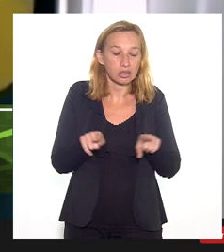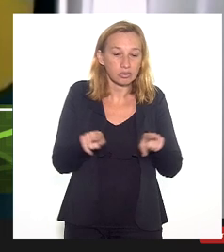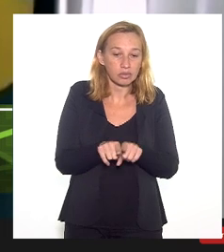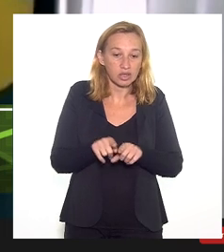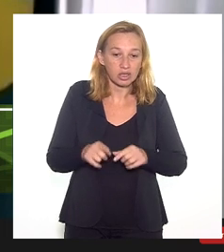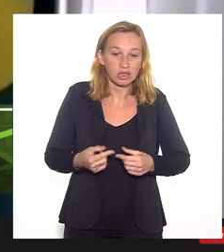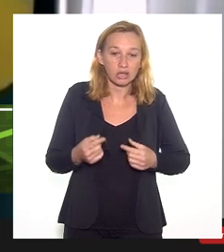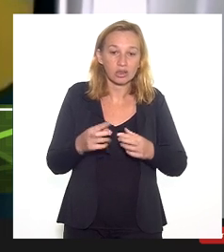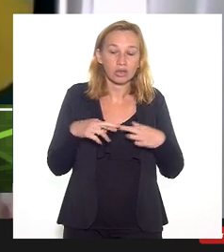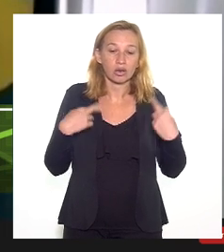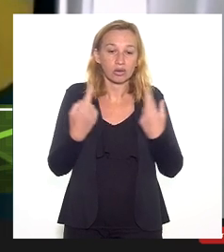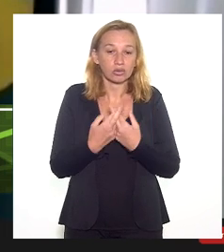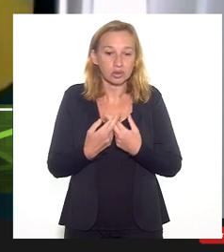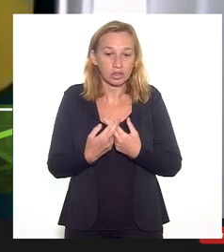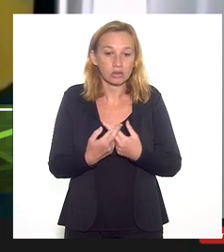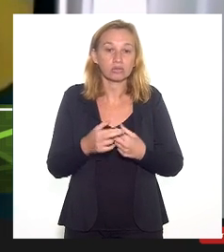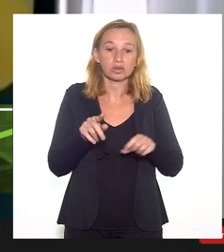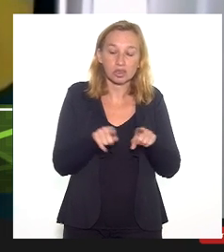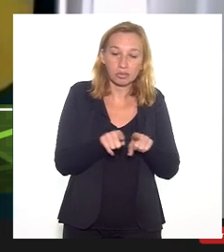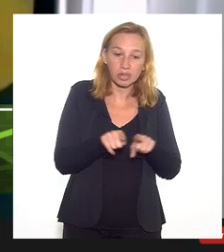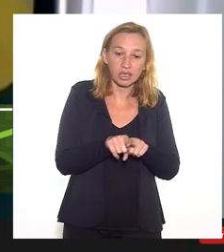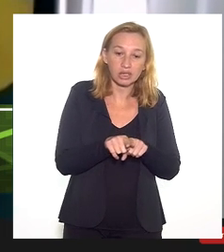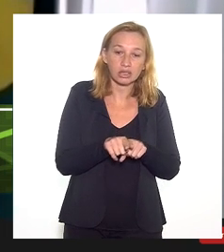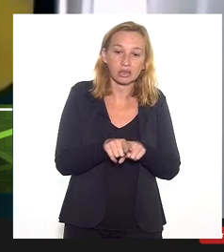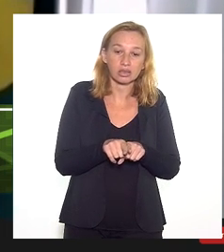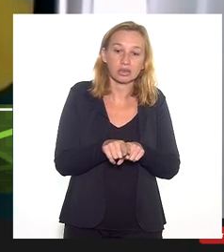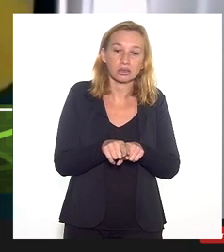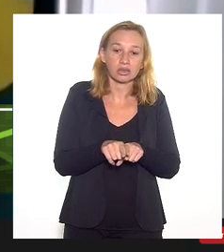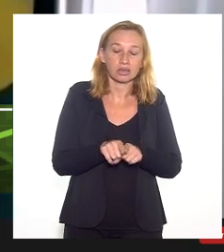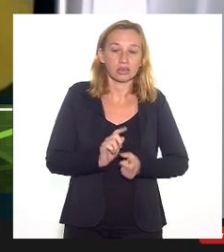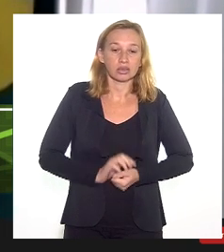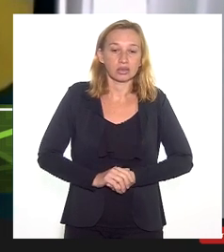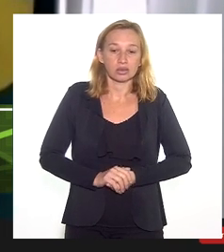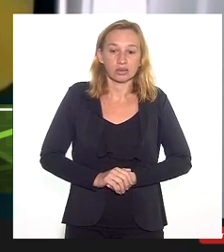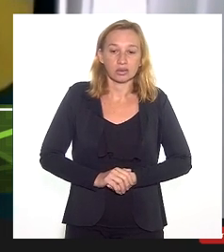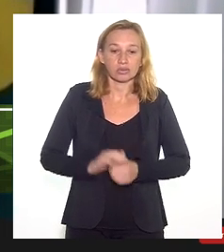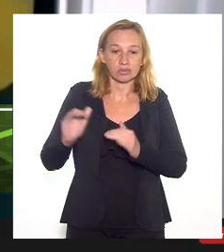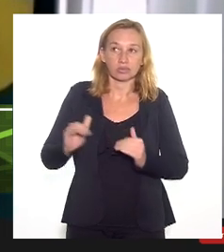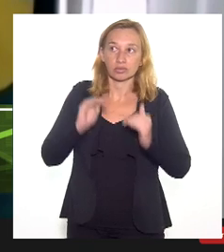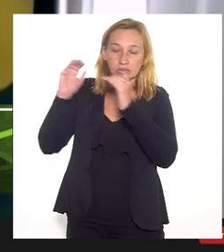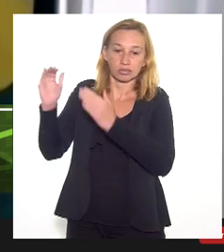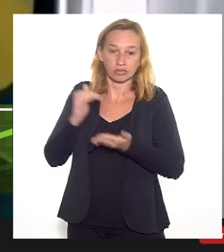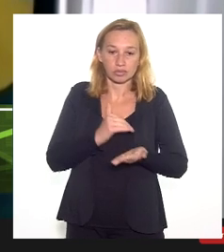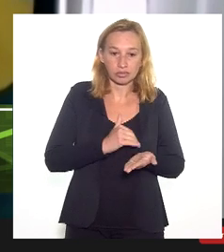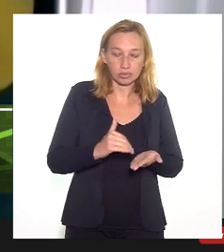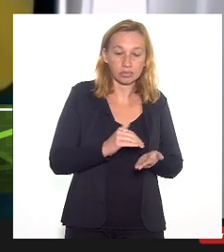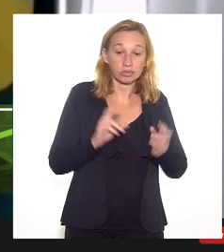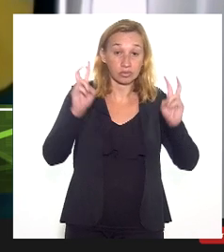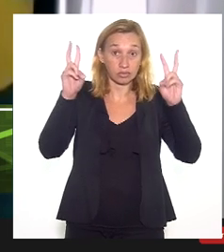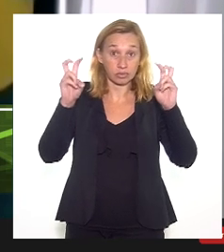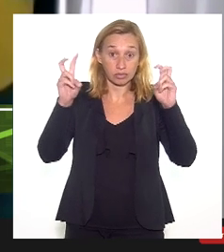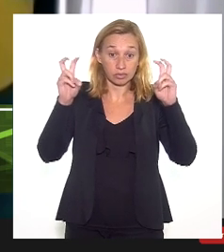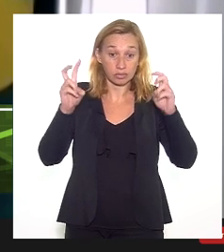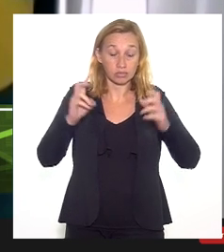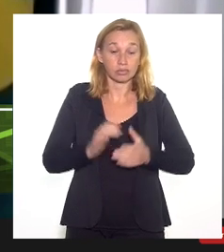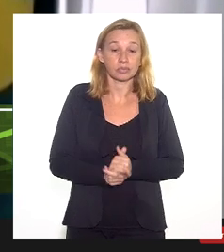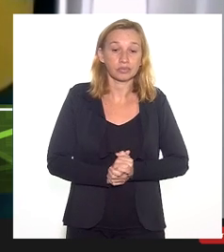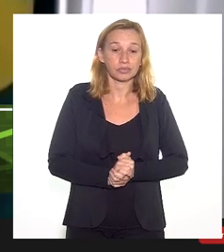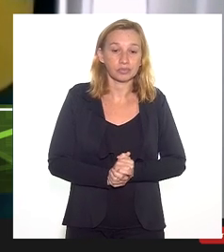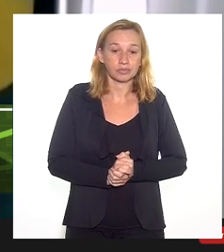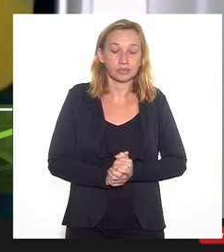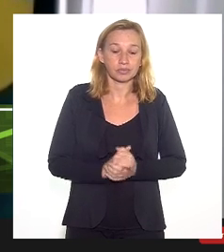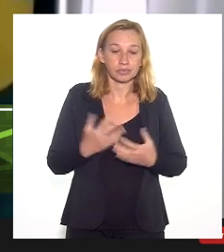partir para uma audiência específica também também subsecretário sobre o tema da dedicação